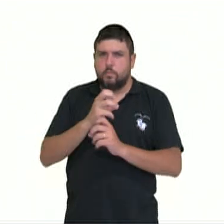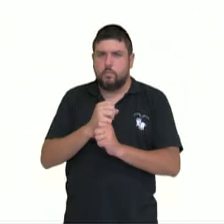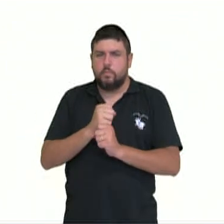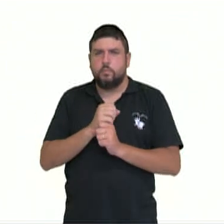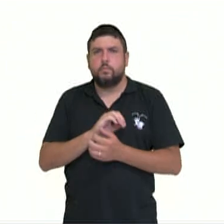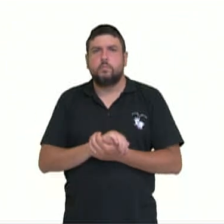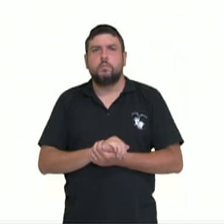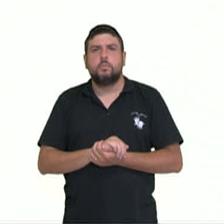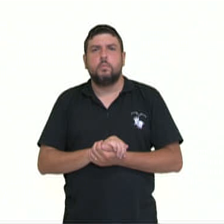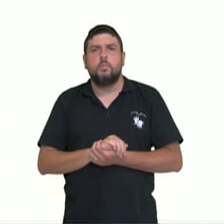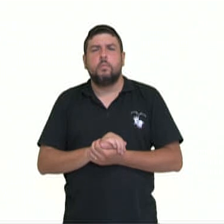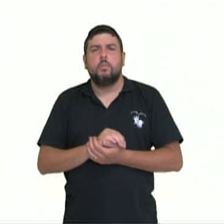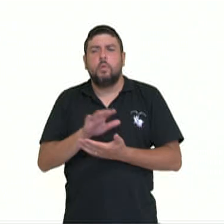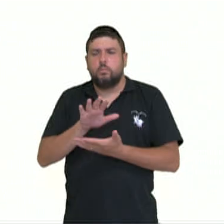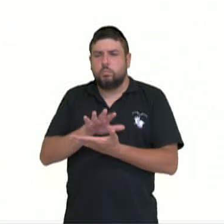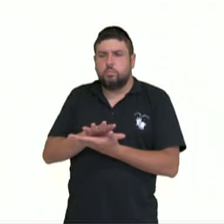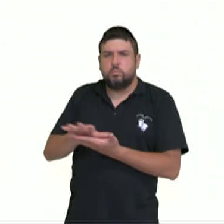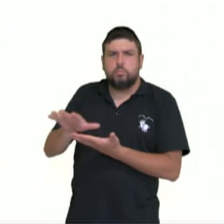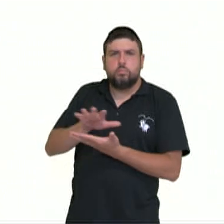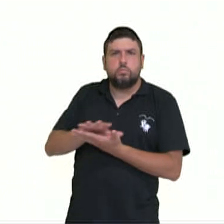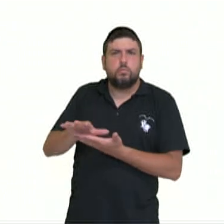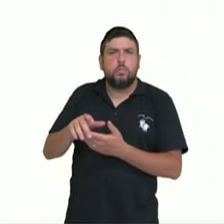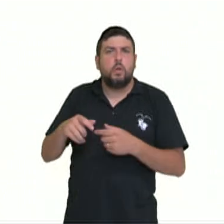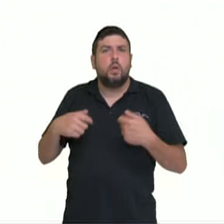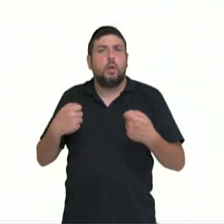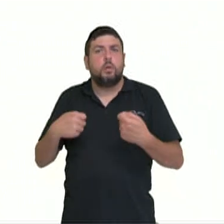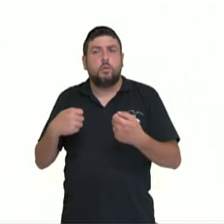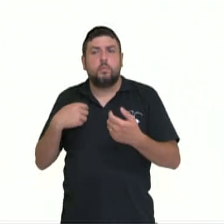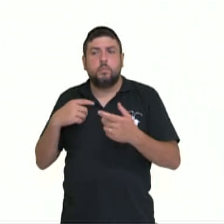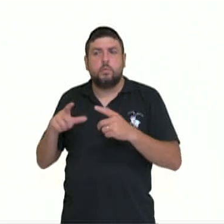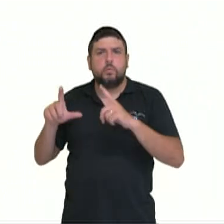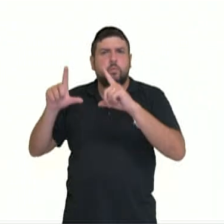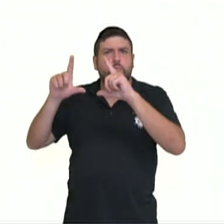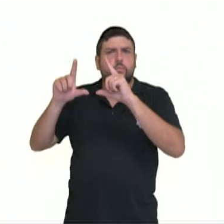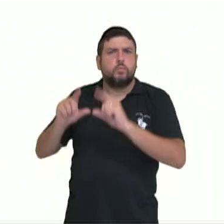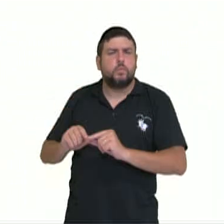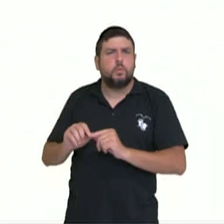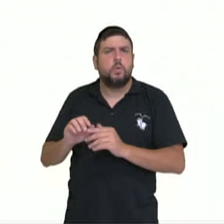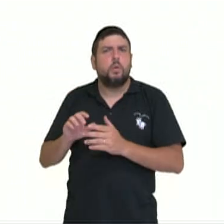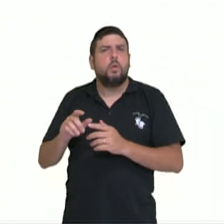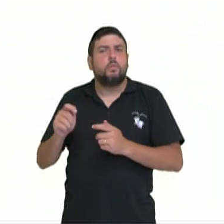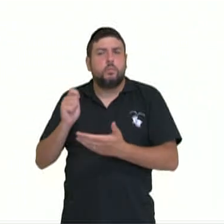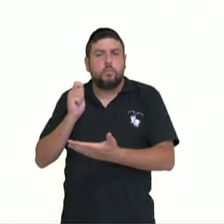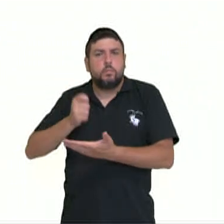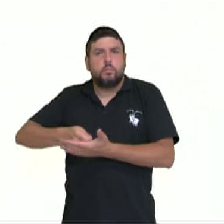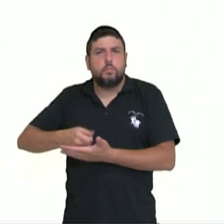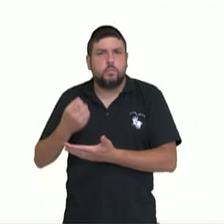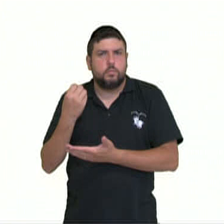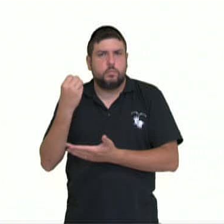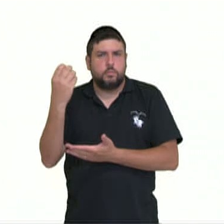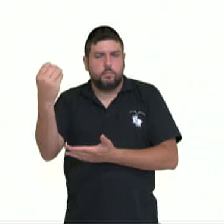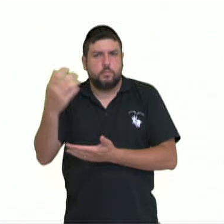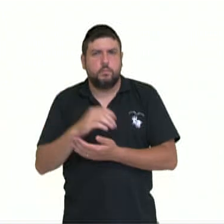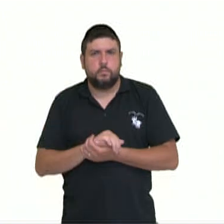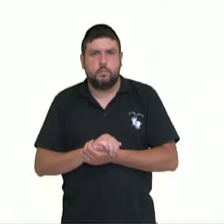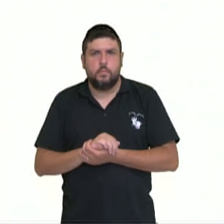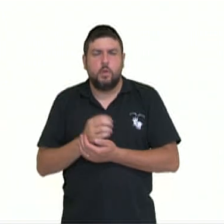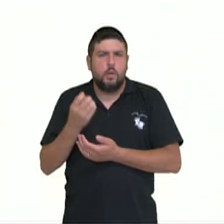calcular o percentual que ela precisa cortar dos seus gastos para conseguir pagar a viagem. A viagem custa